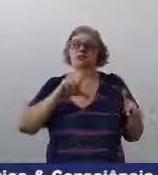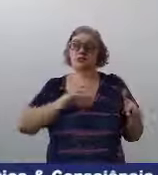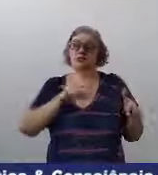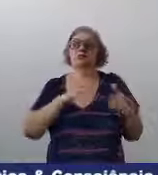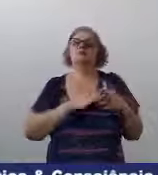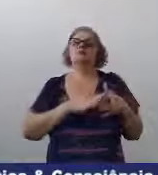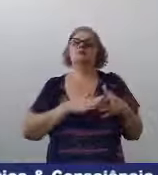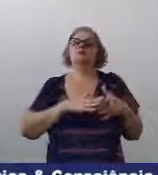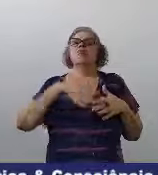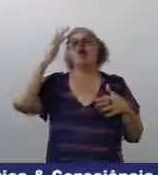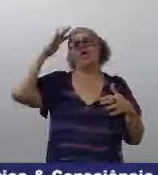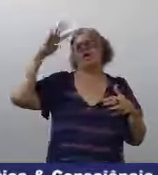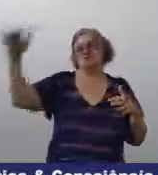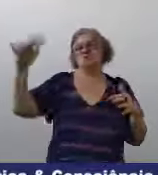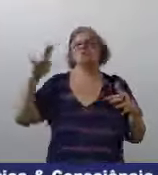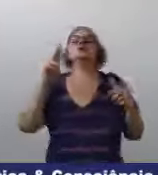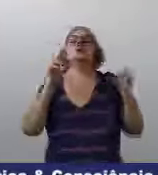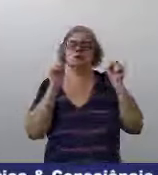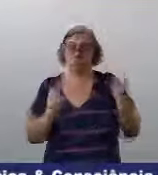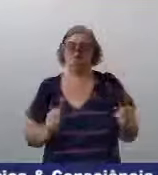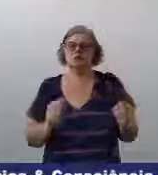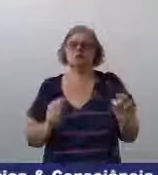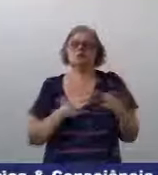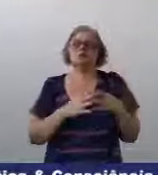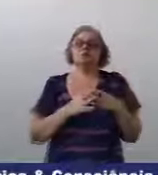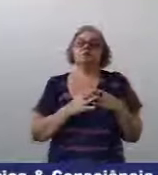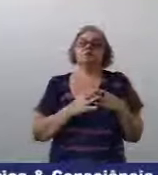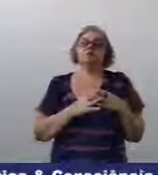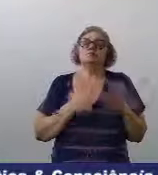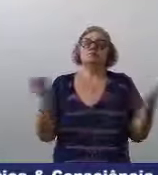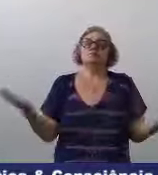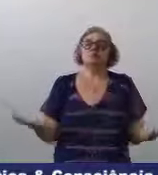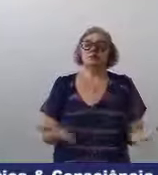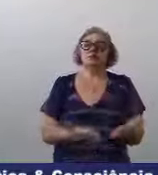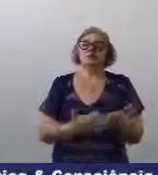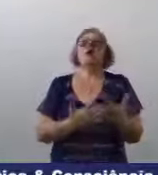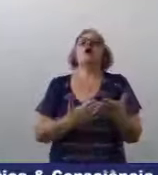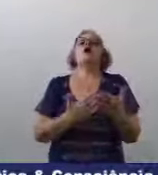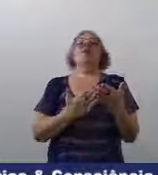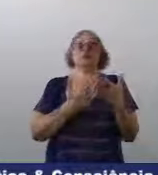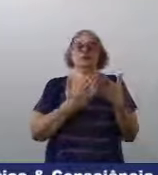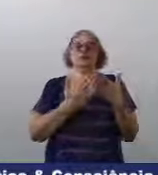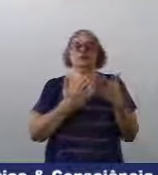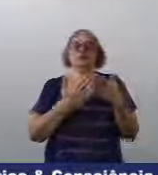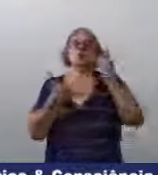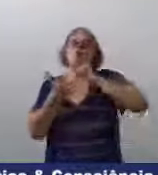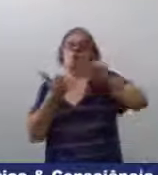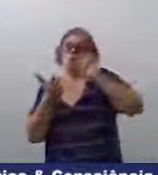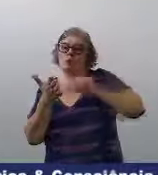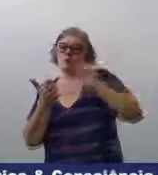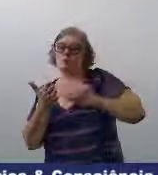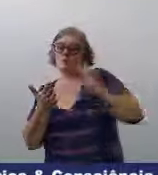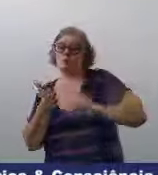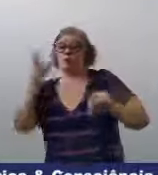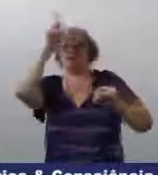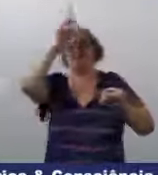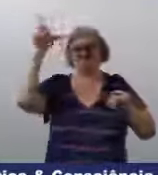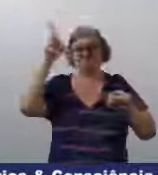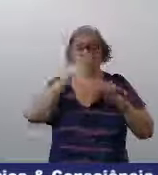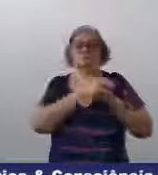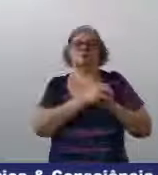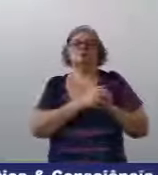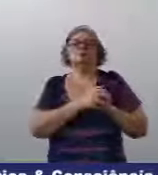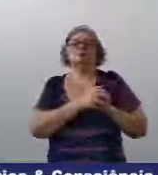tudo bem, calcula, é como se fosse, não sei exatamente se é. E agora, o manifesto de Estocolmo